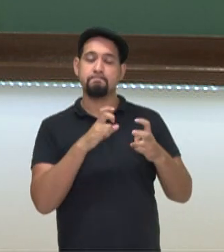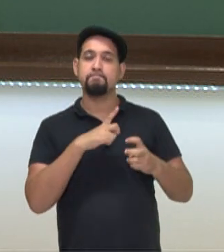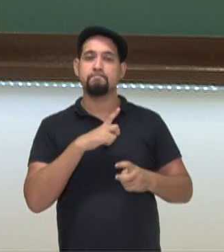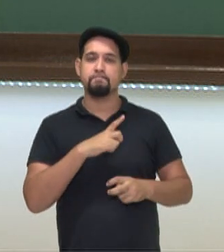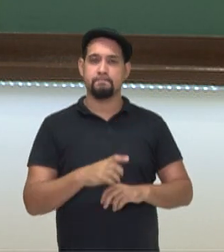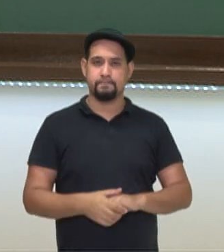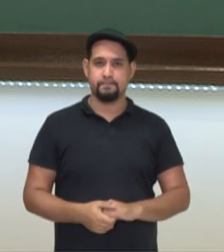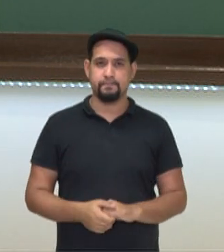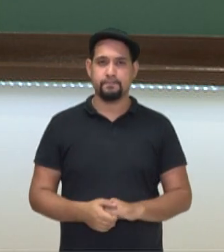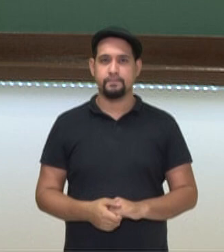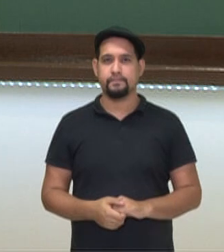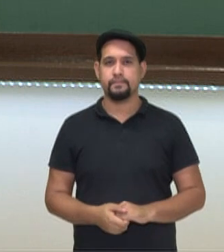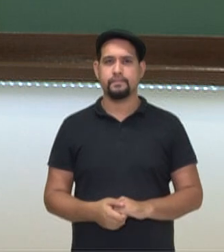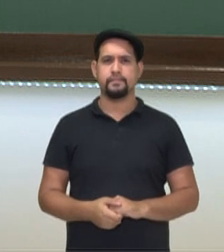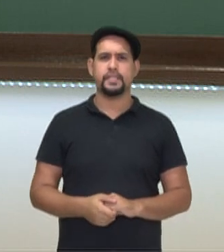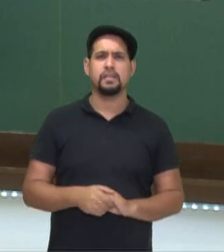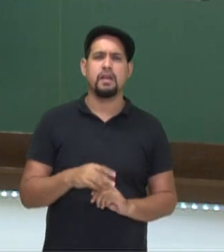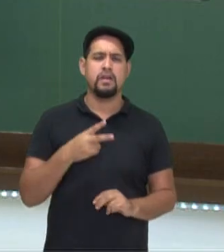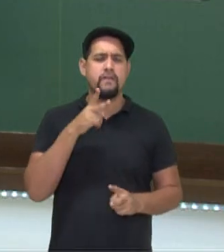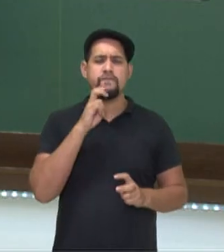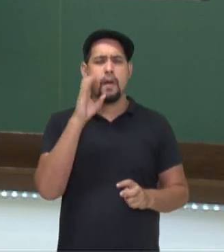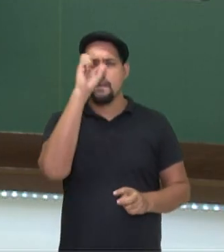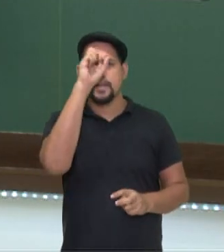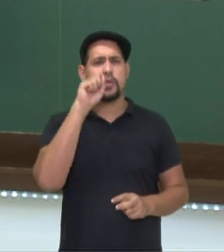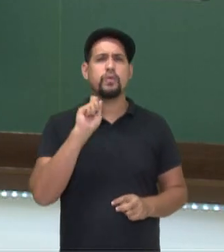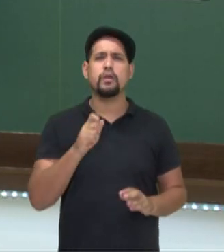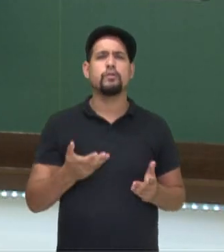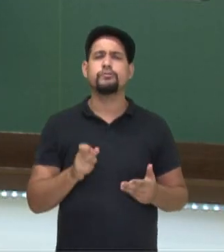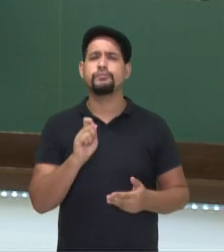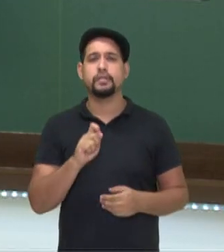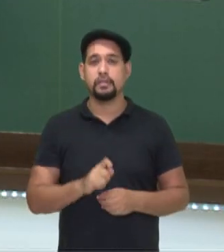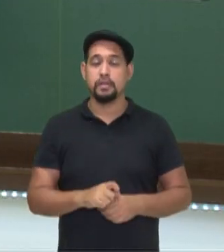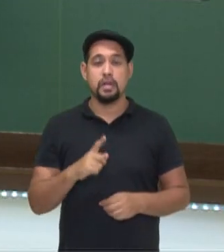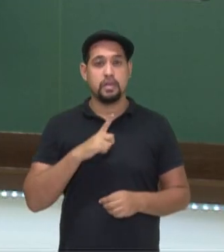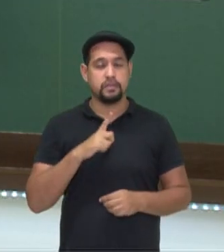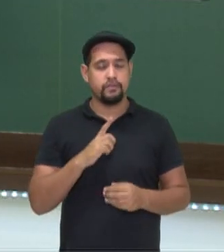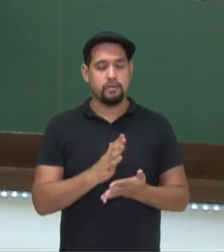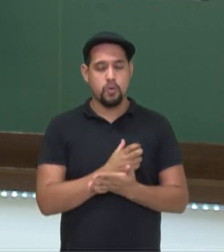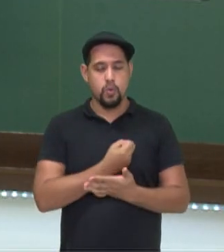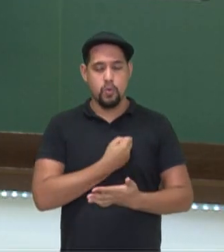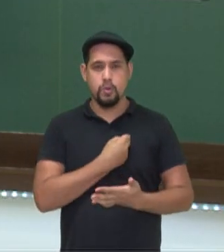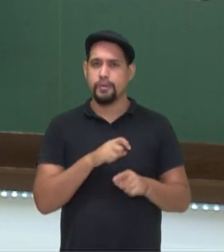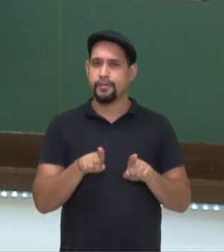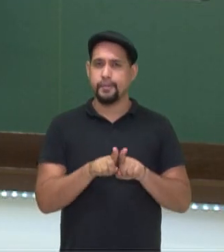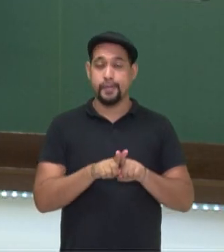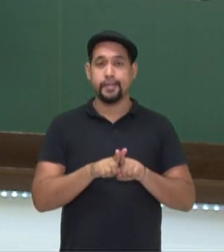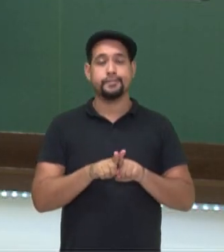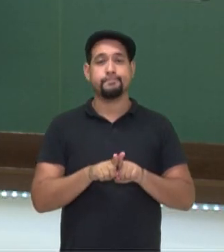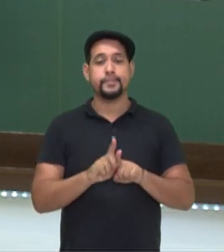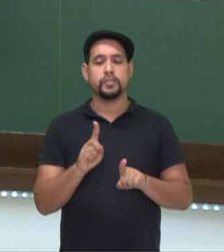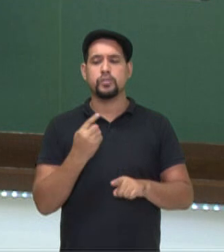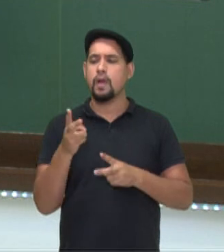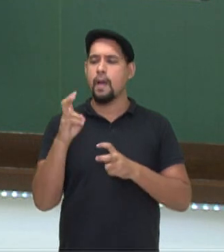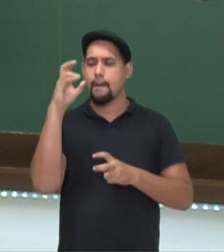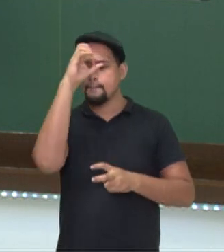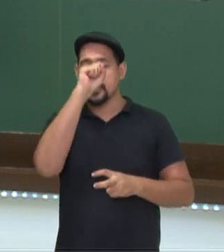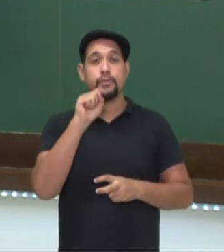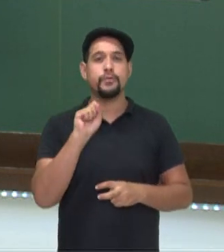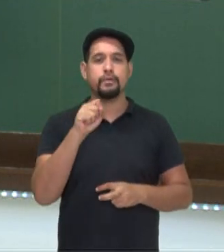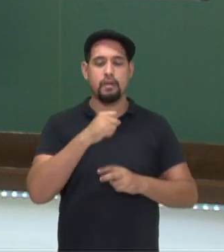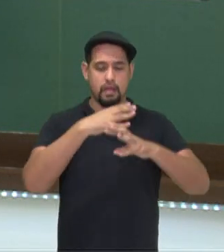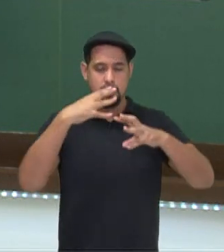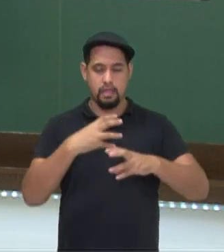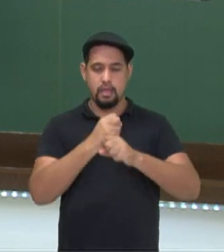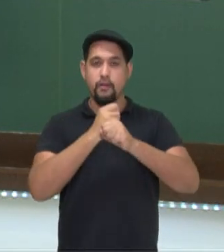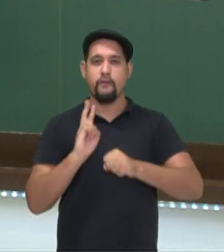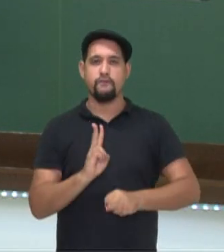resta. O que nós vimos na aula de hoje? Nós vimos expressões algébricas ou literais. E nós vimos também o cálculo